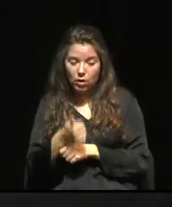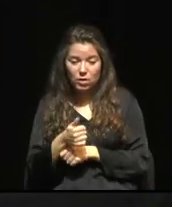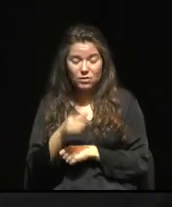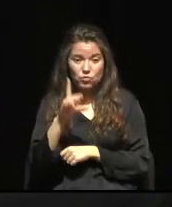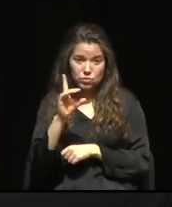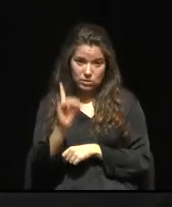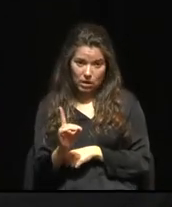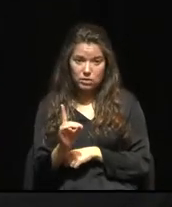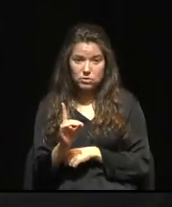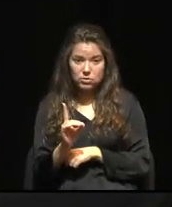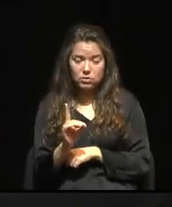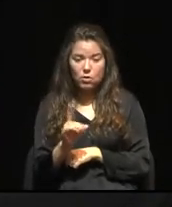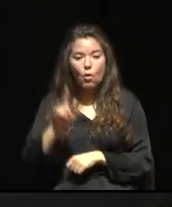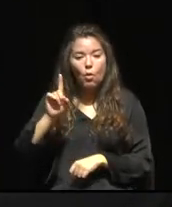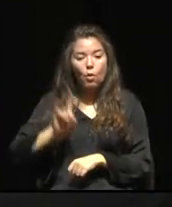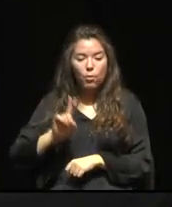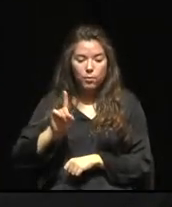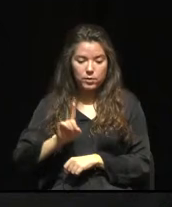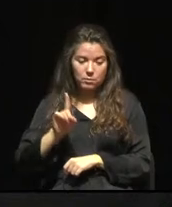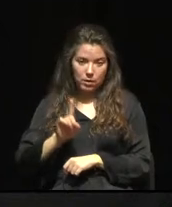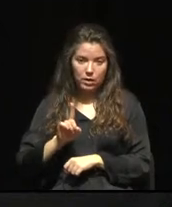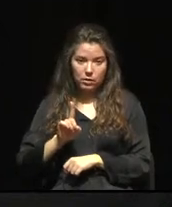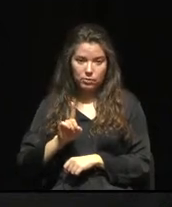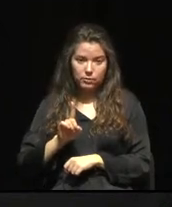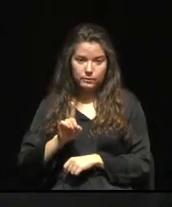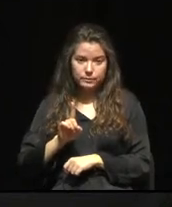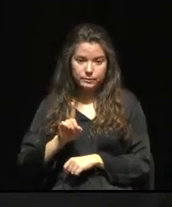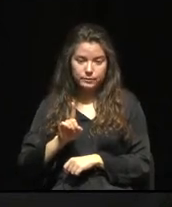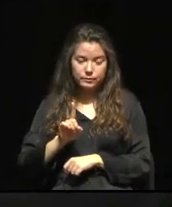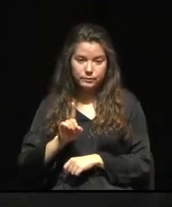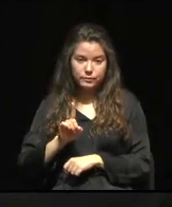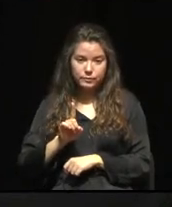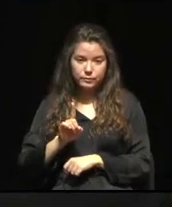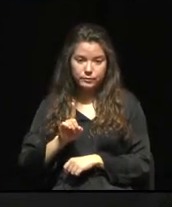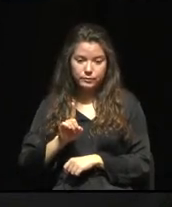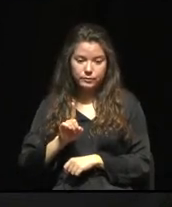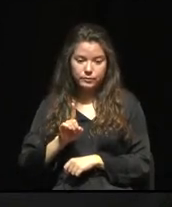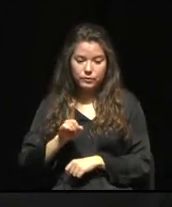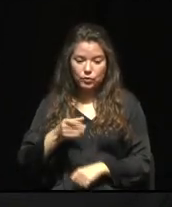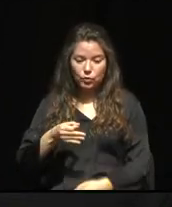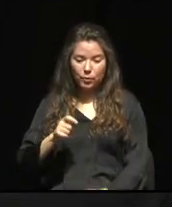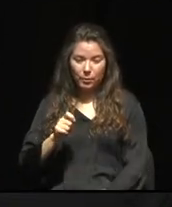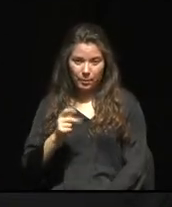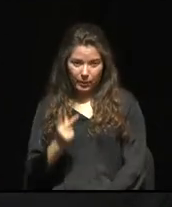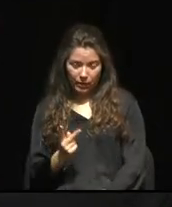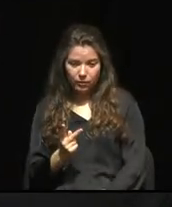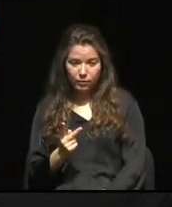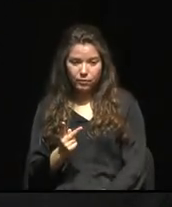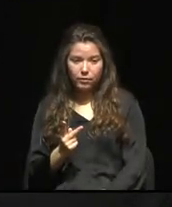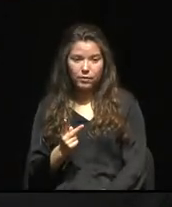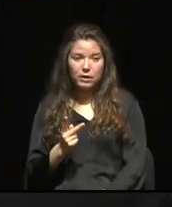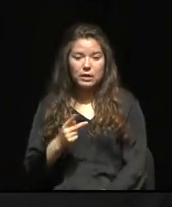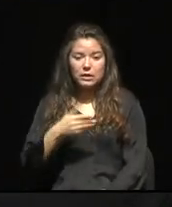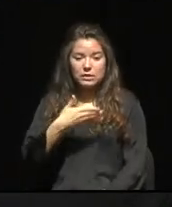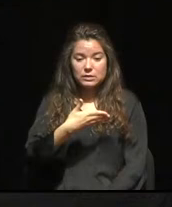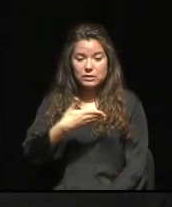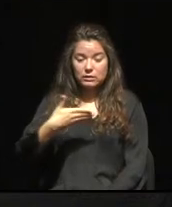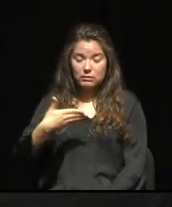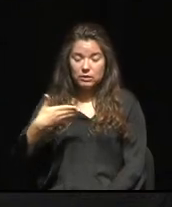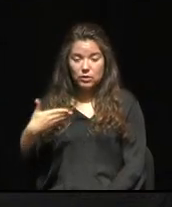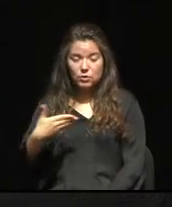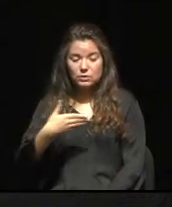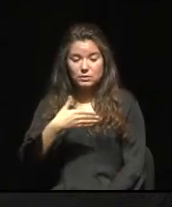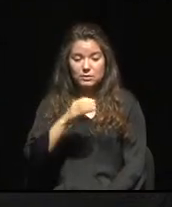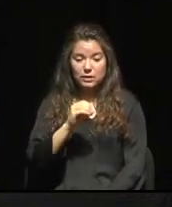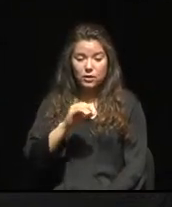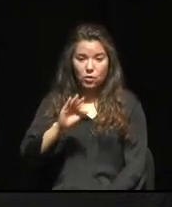seis votos de pesar o primeiro voto de pesar é do pev voto de pesar 11104 do